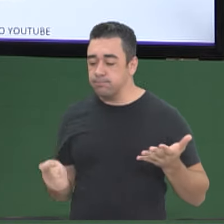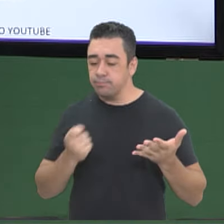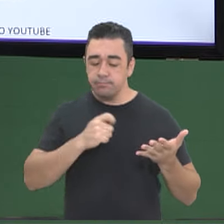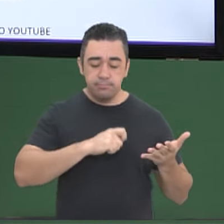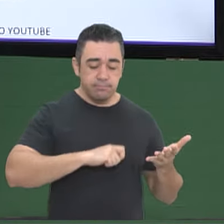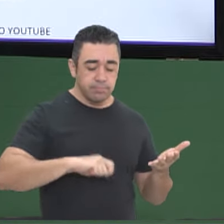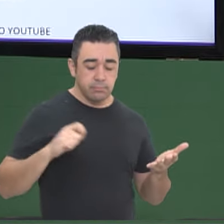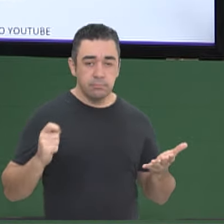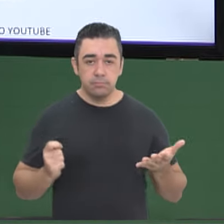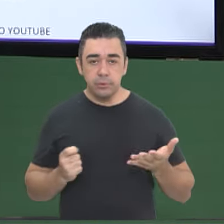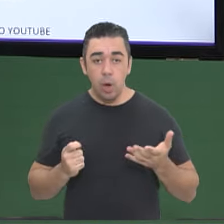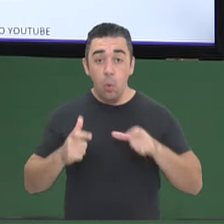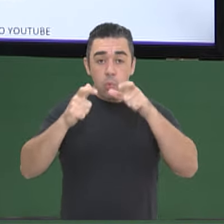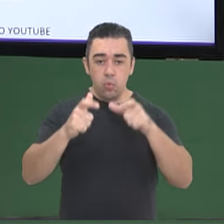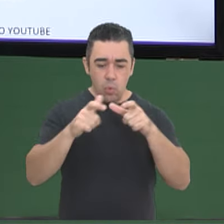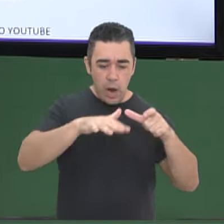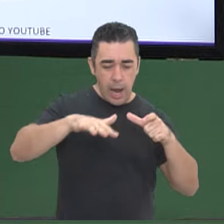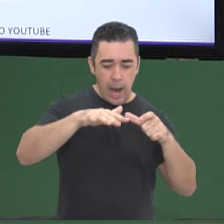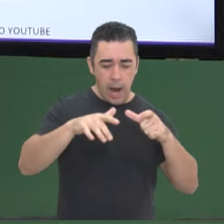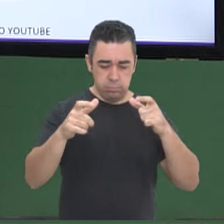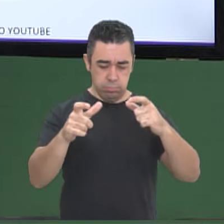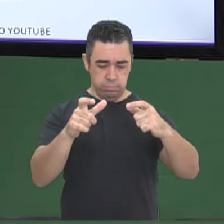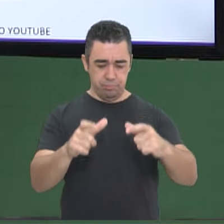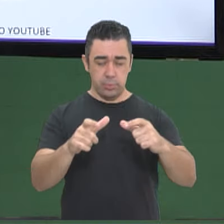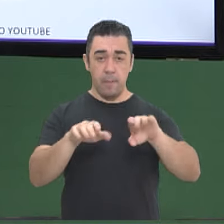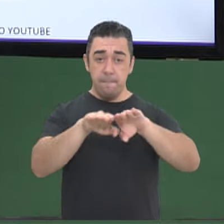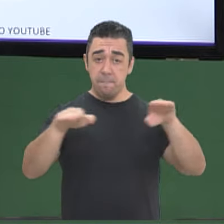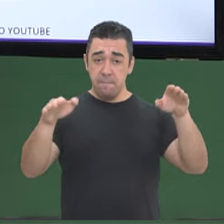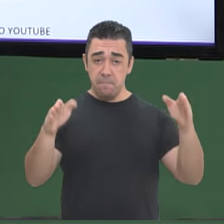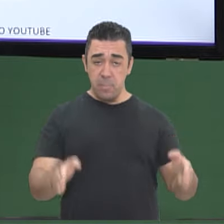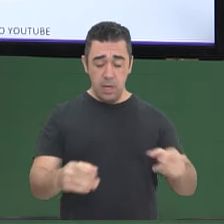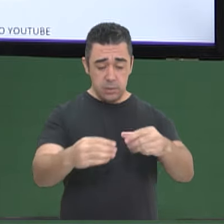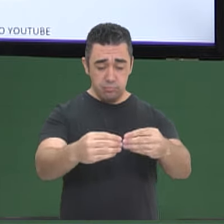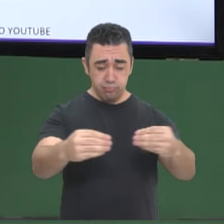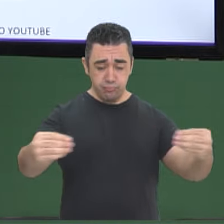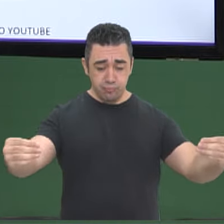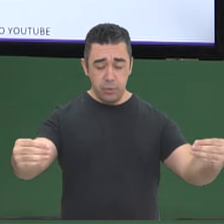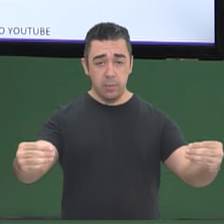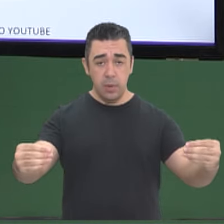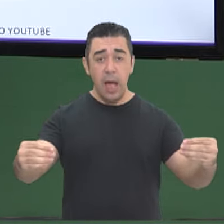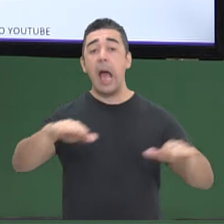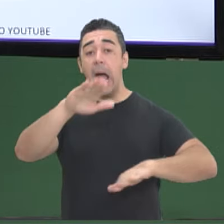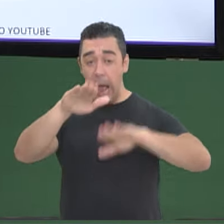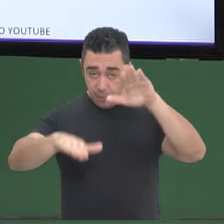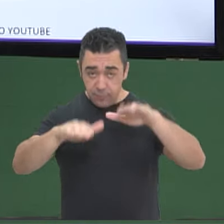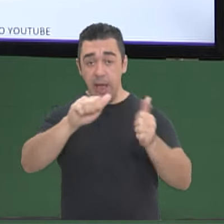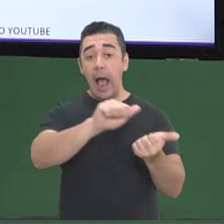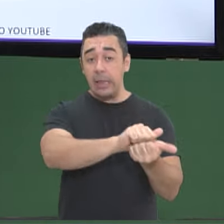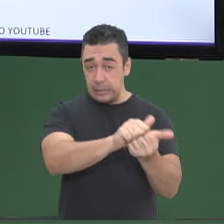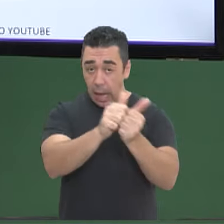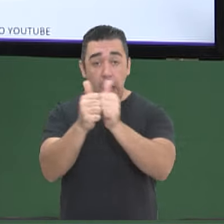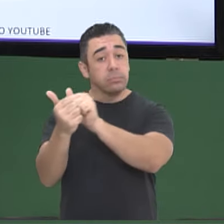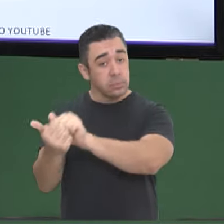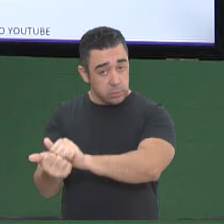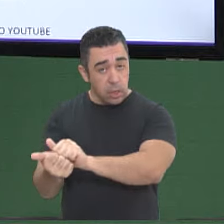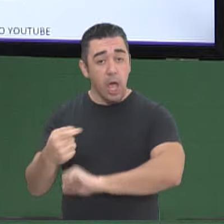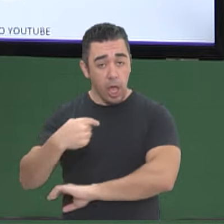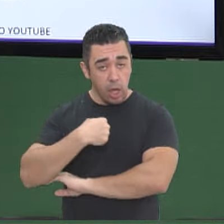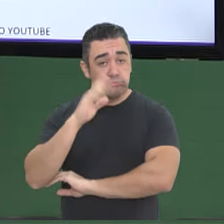mais restrito, não precisa de grandes equipamentos, né? Muitas vezes até adaptado. Eu já tive a oportunidade de